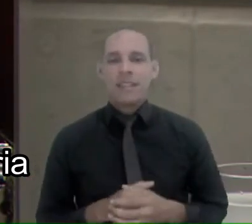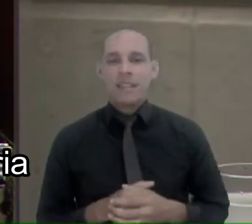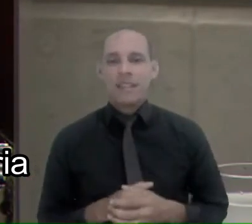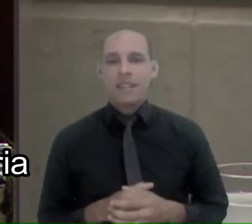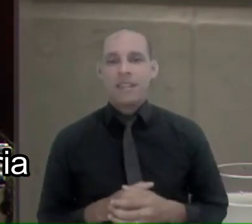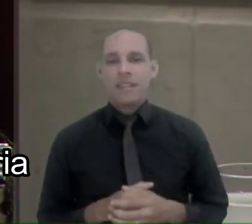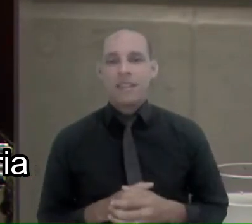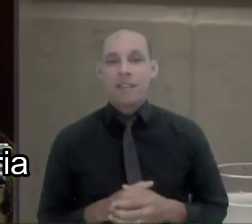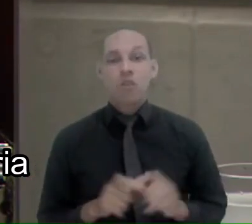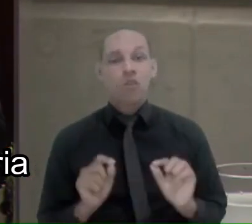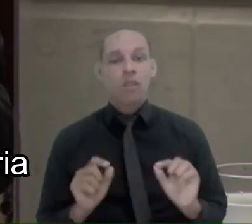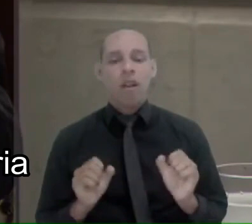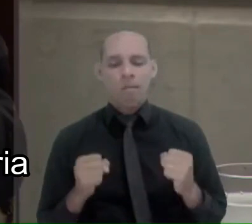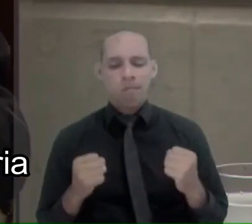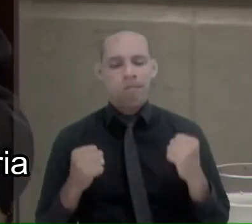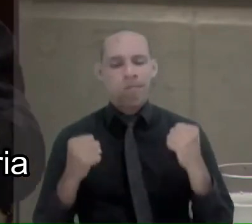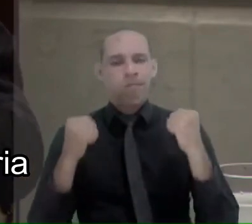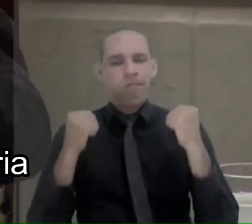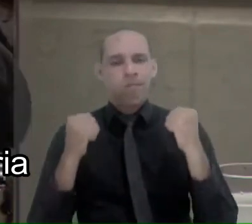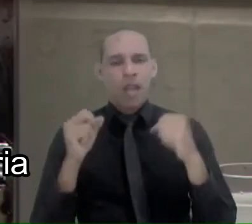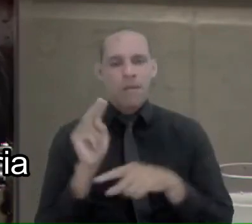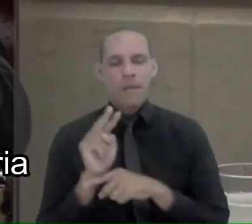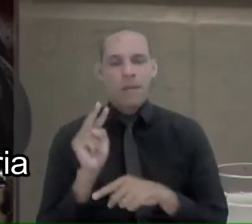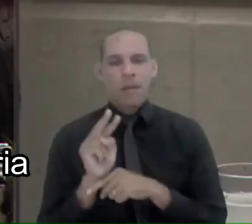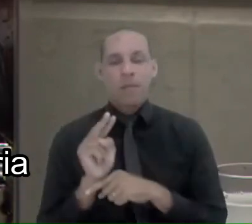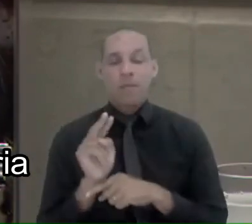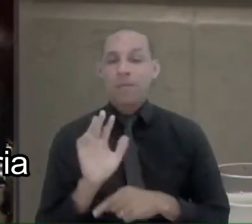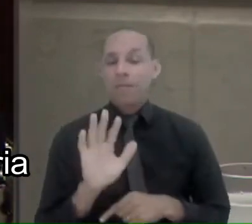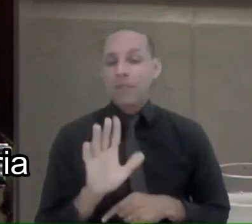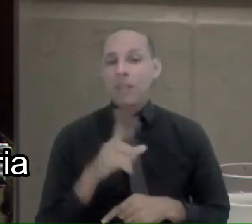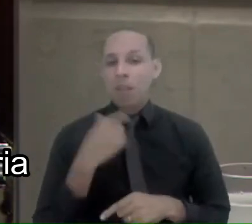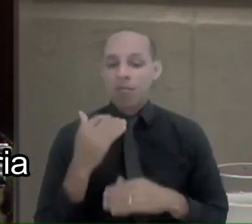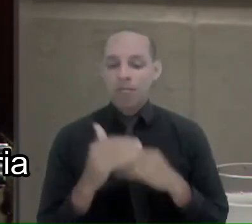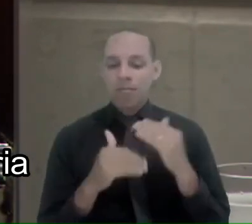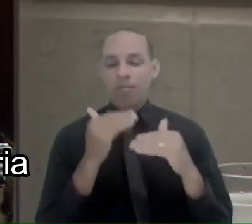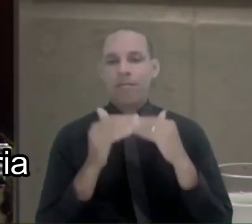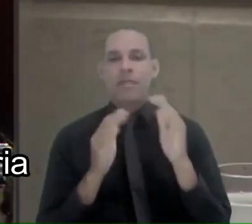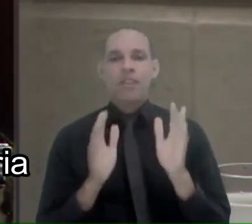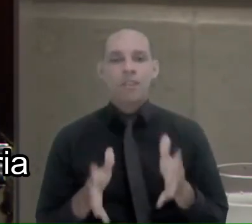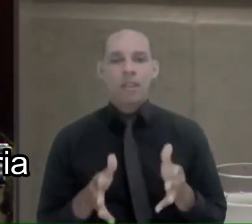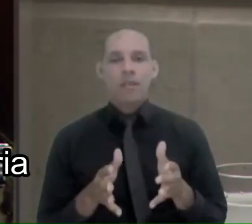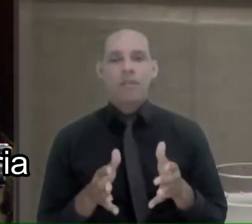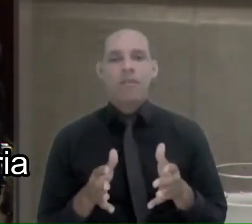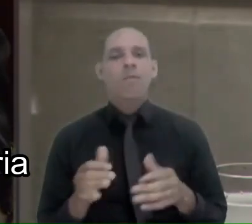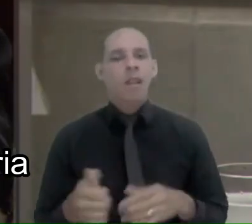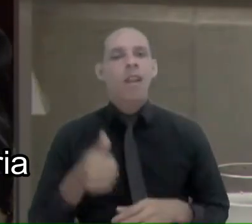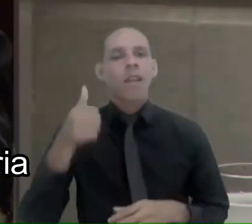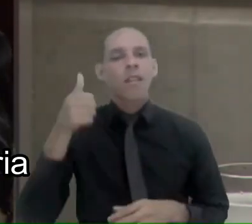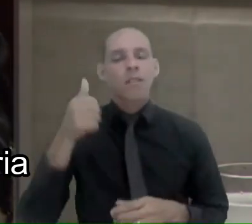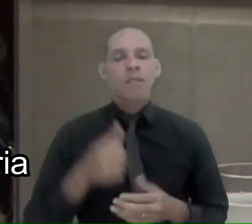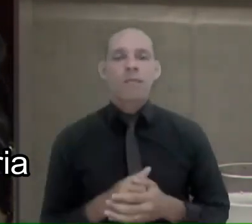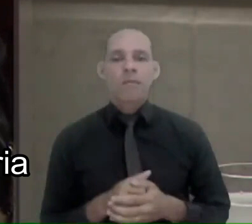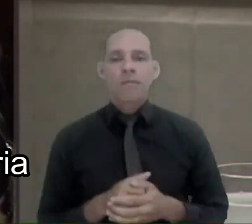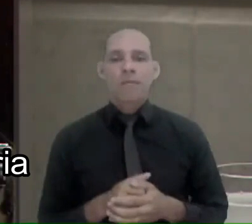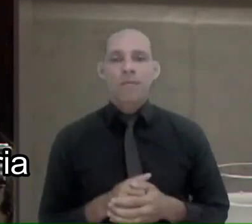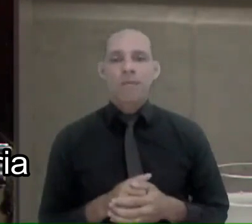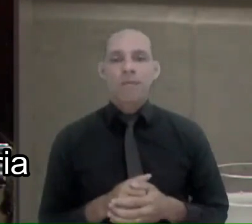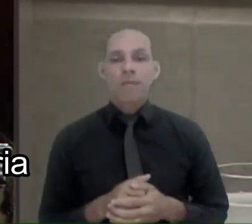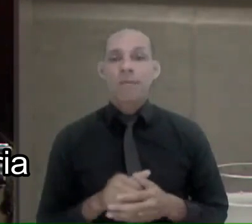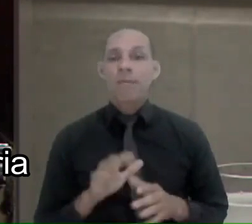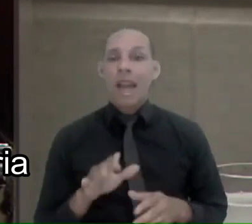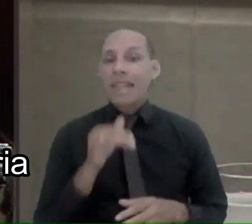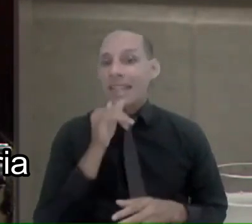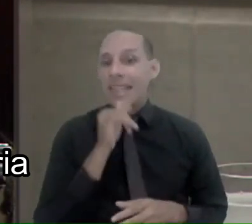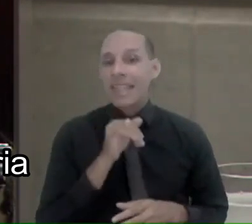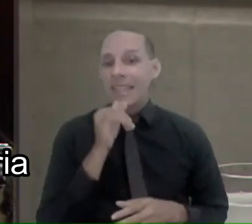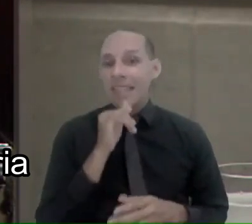no fortalecimento da vigilância, mas já avançamos e avançamos com qualidade. Em relação à expansão da testagem, também